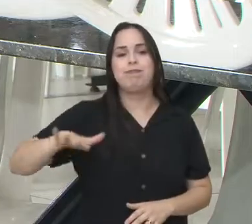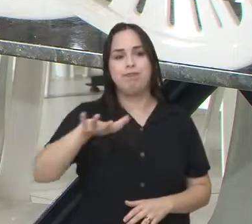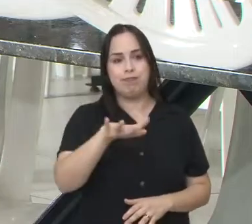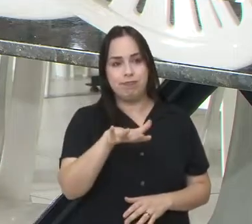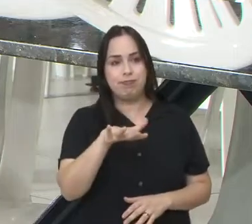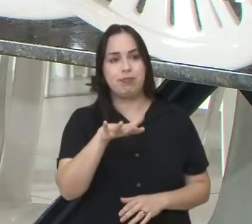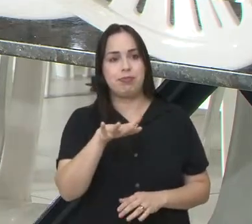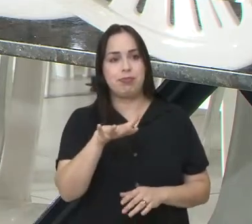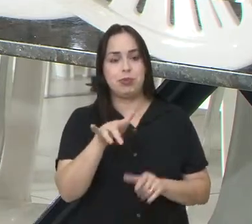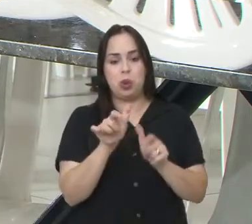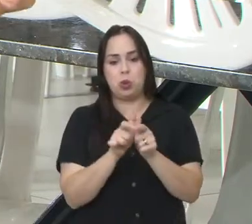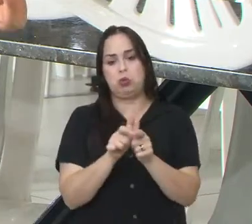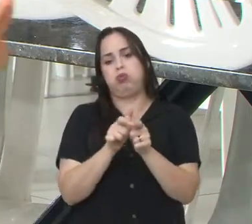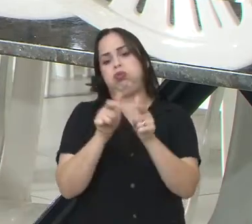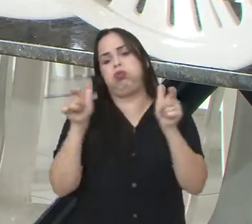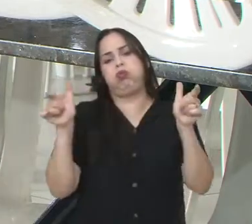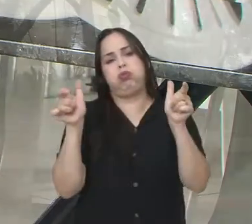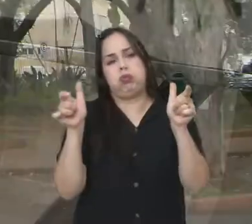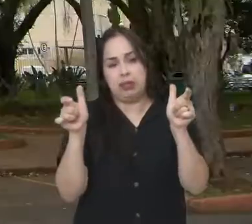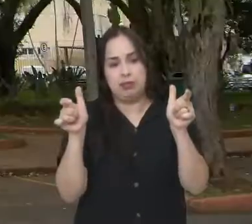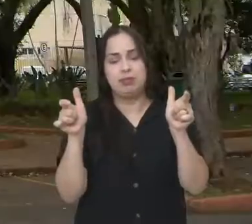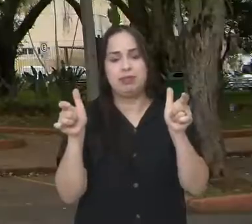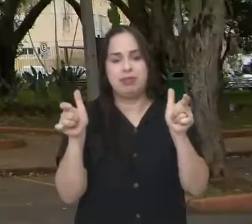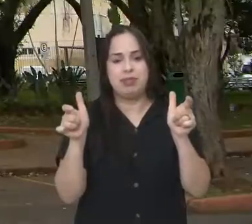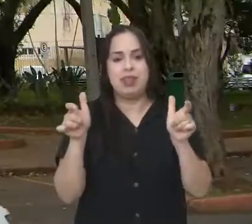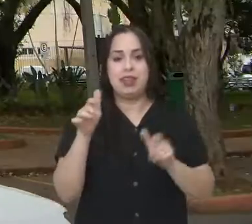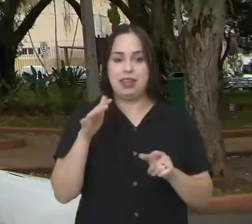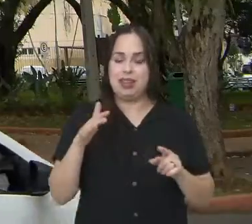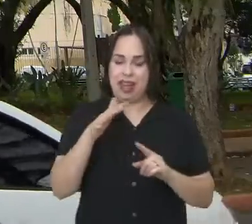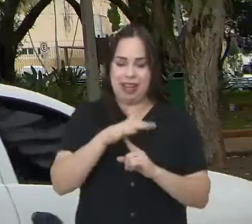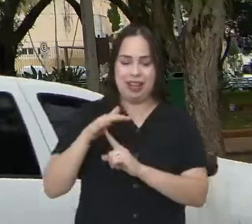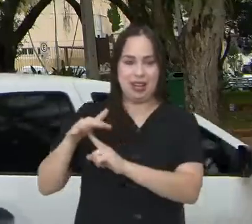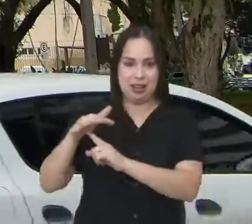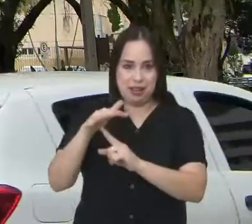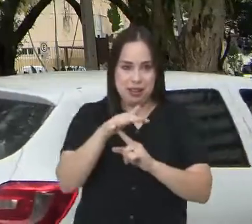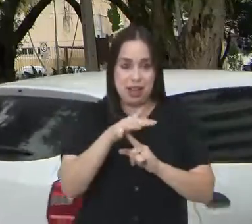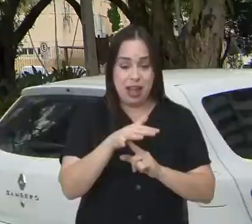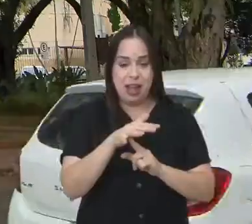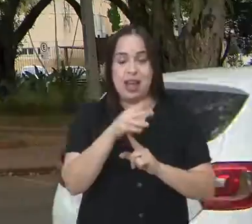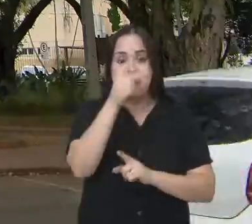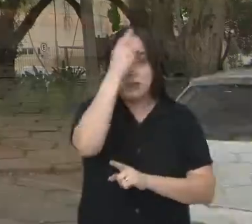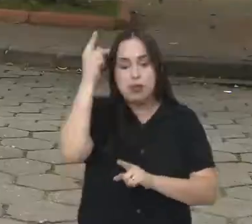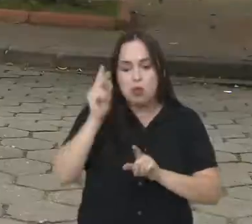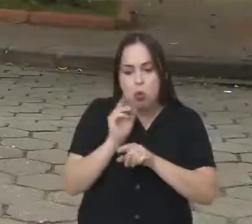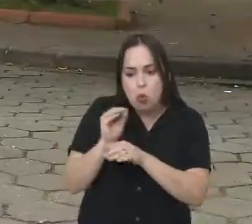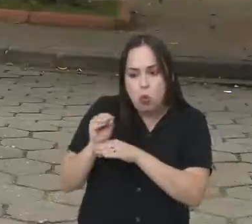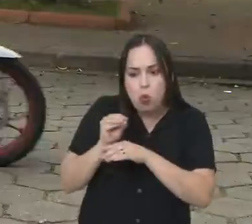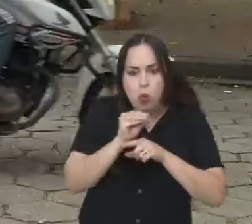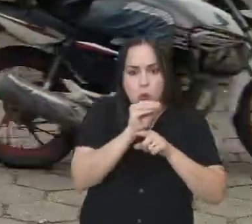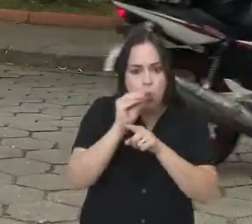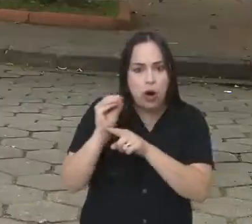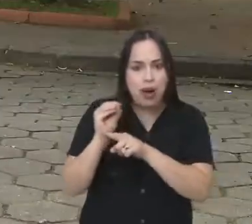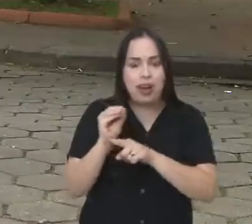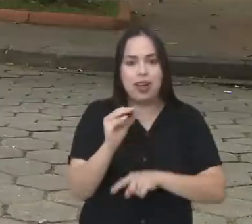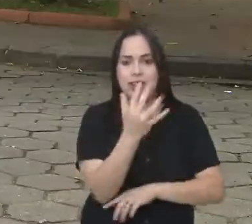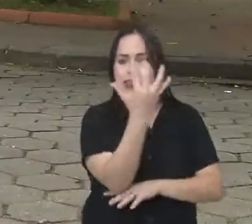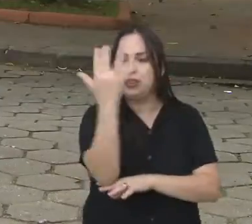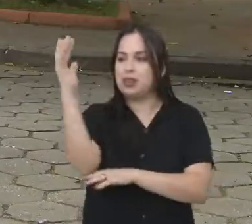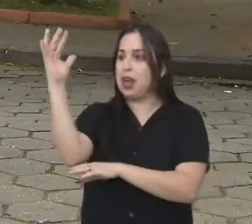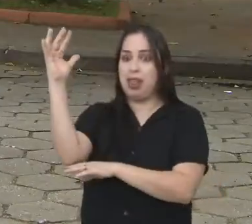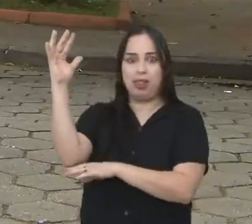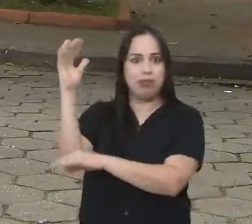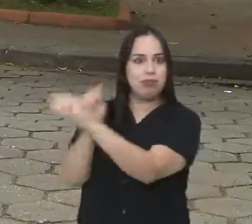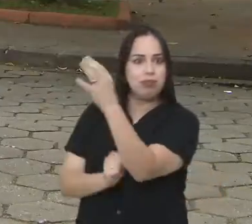ele cresceu maravilhosamente. E a praça, então, depois que começaram a cuidar dela, até oliveira tem na praça agora.